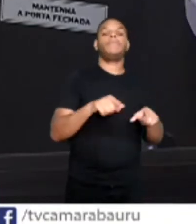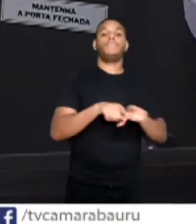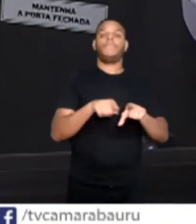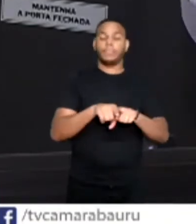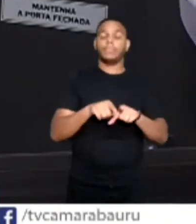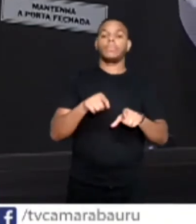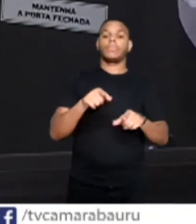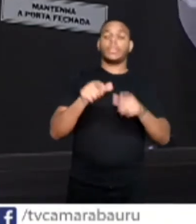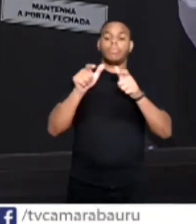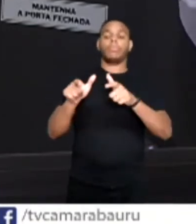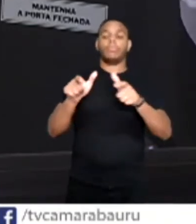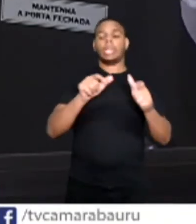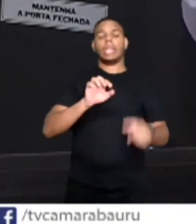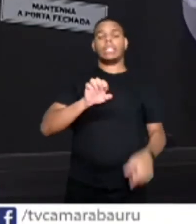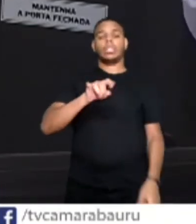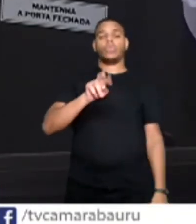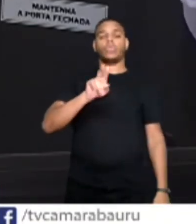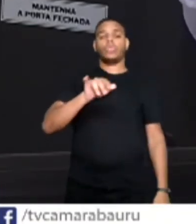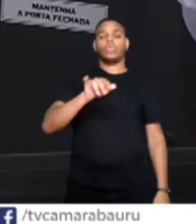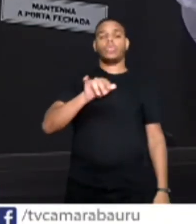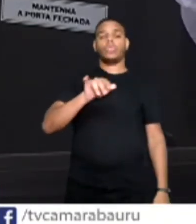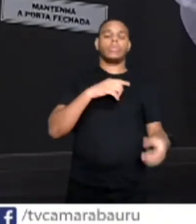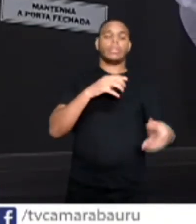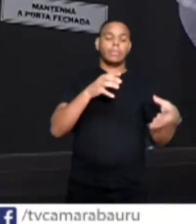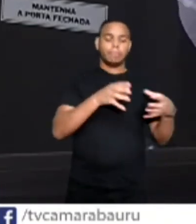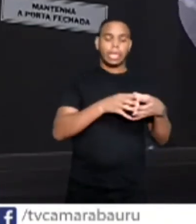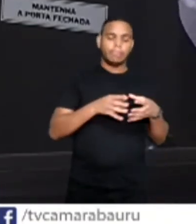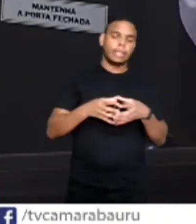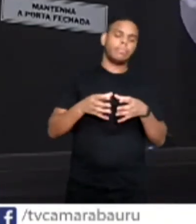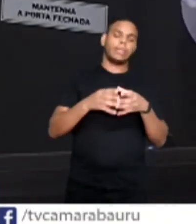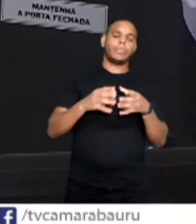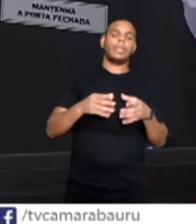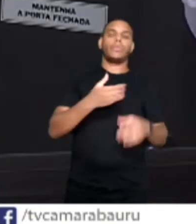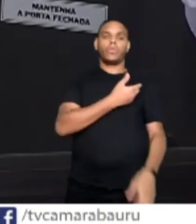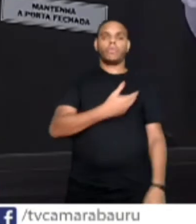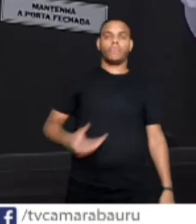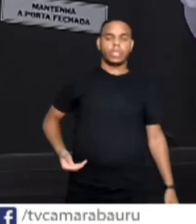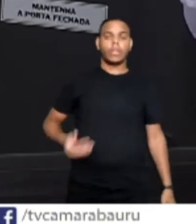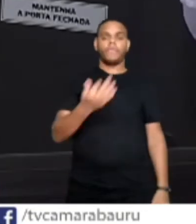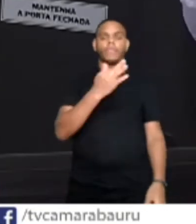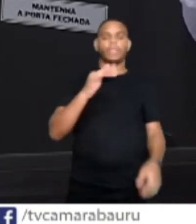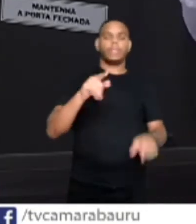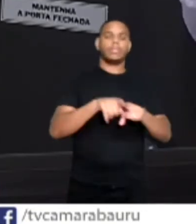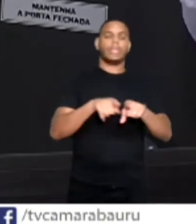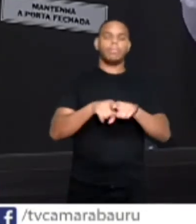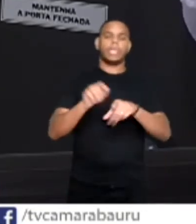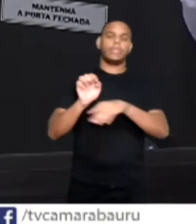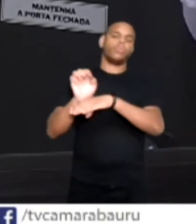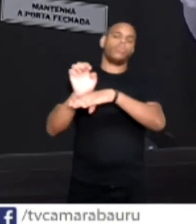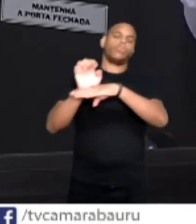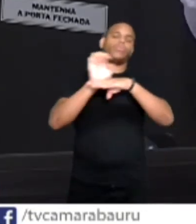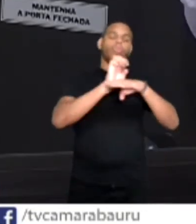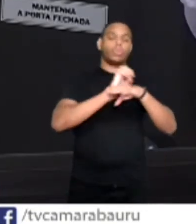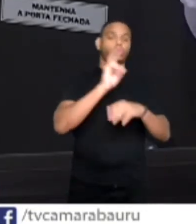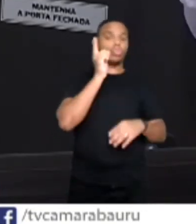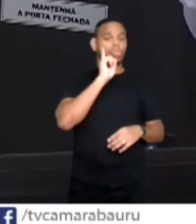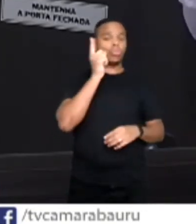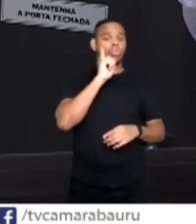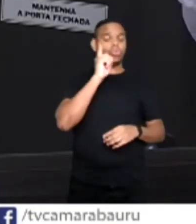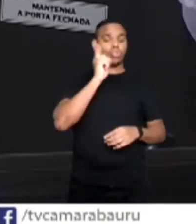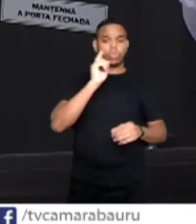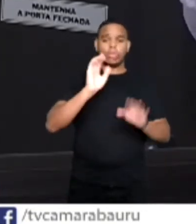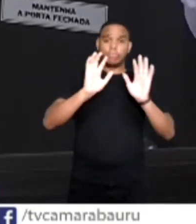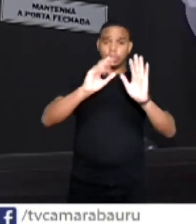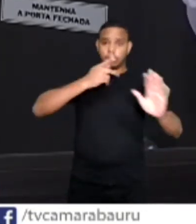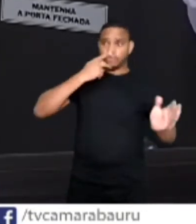Poder Executivo, dos governos estadual e federal, todos os dias. E, a bem da verdade, uma